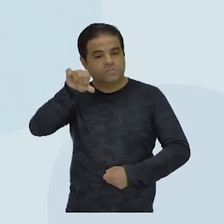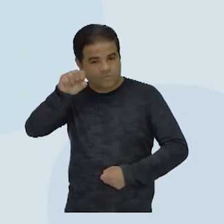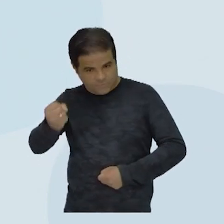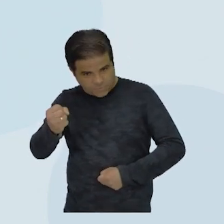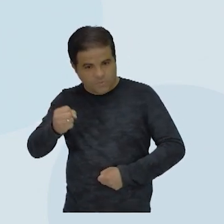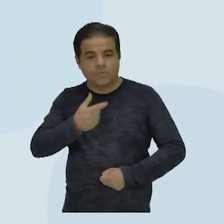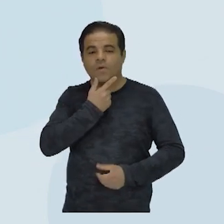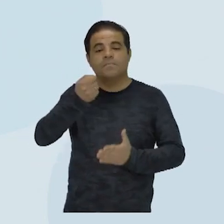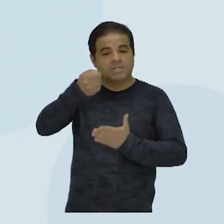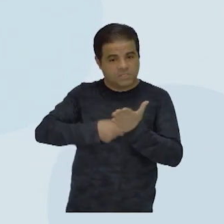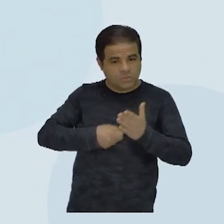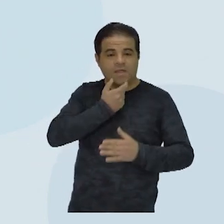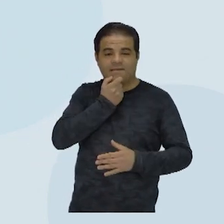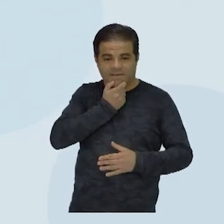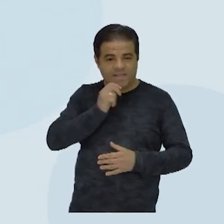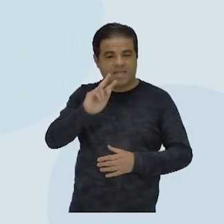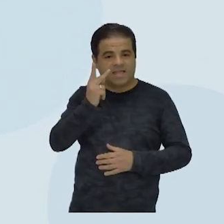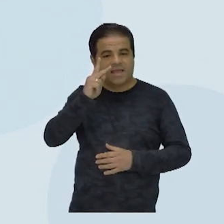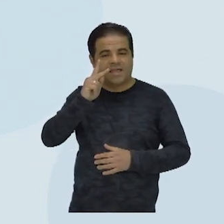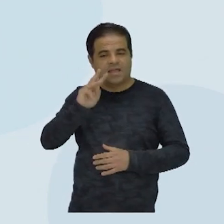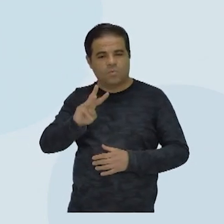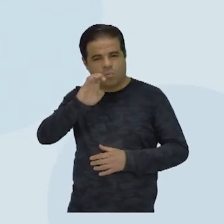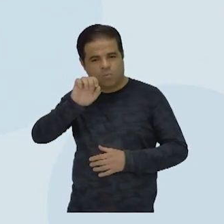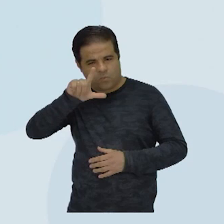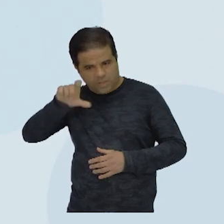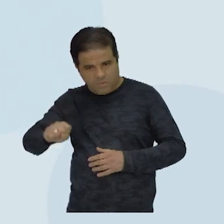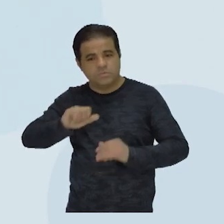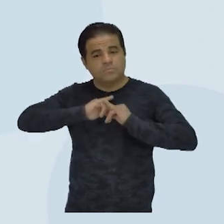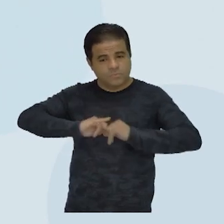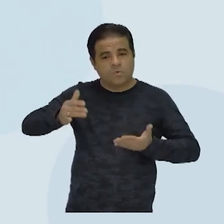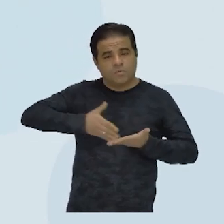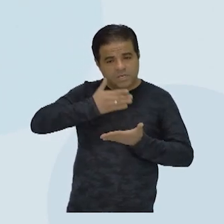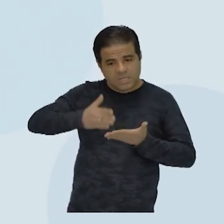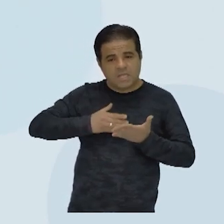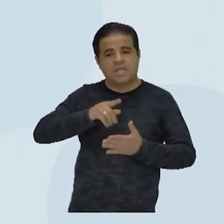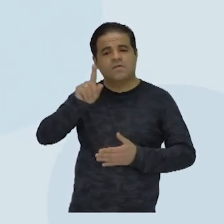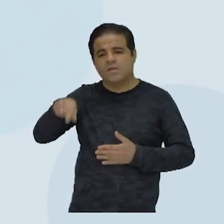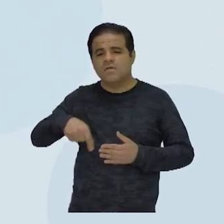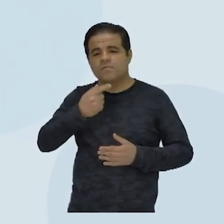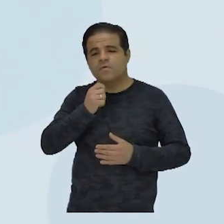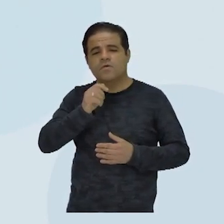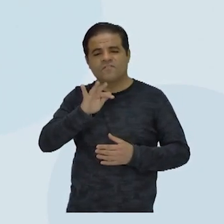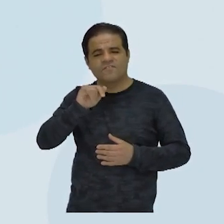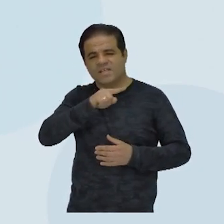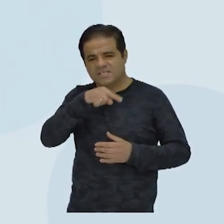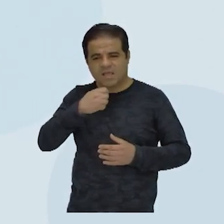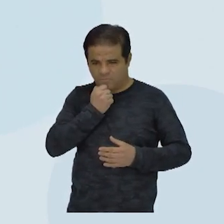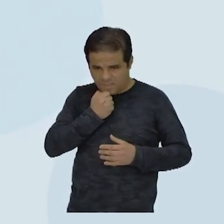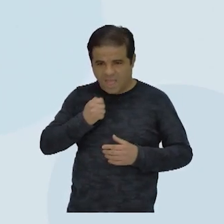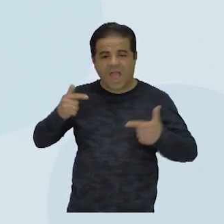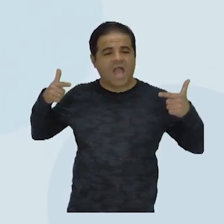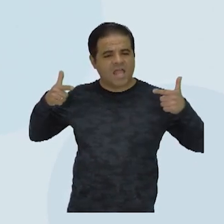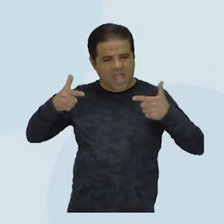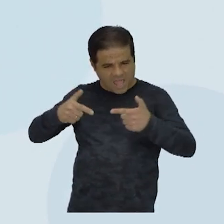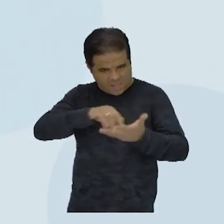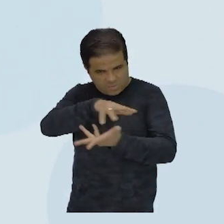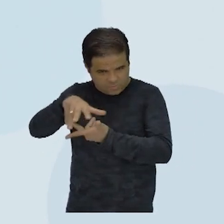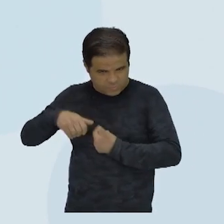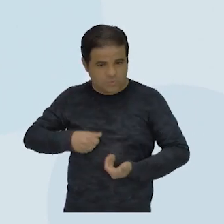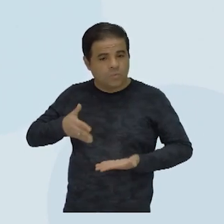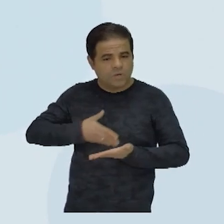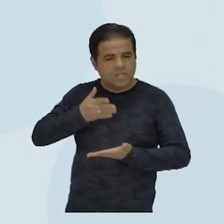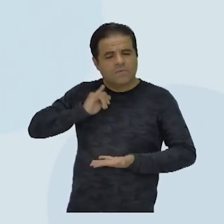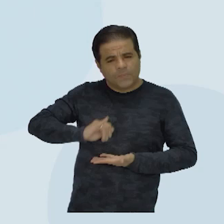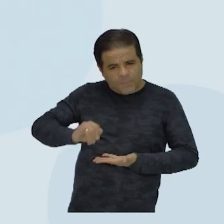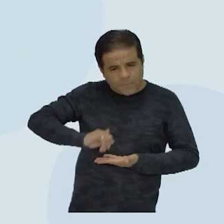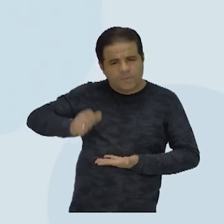1898, o escritor inglês H.G. Wells publicou o livro de ficção científica A Guerra dos Mundos. O